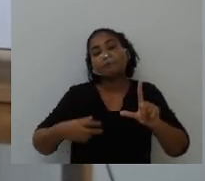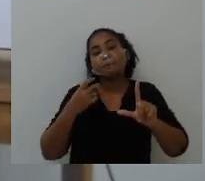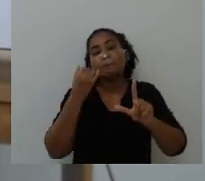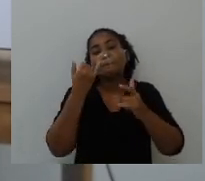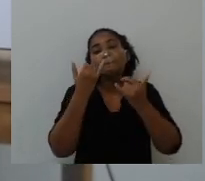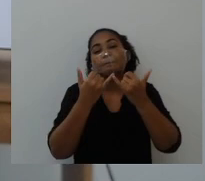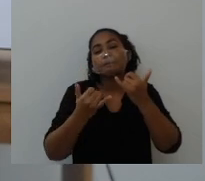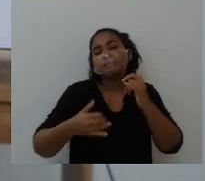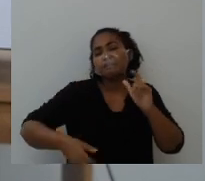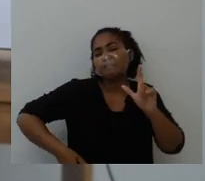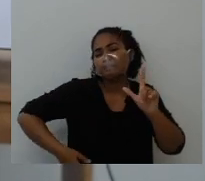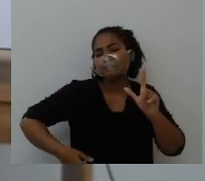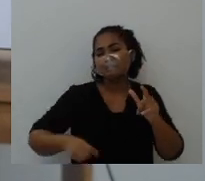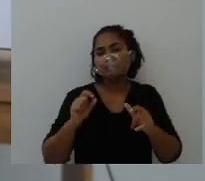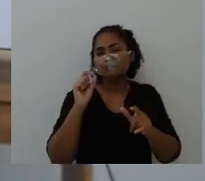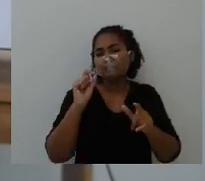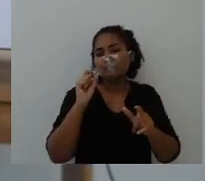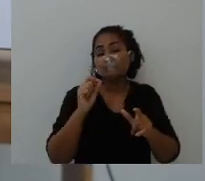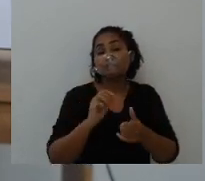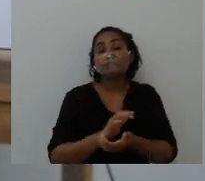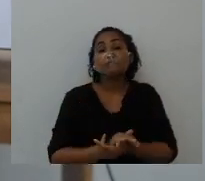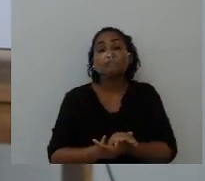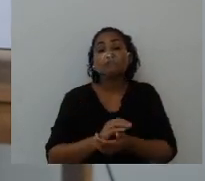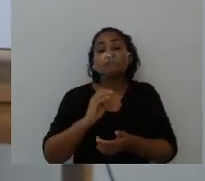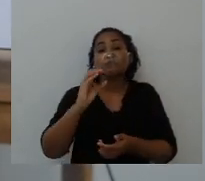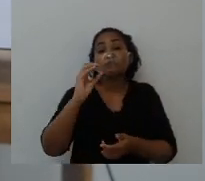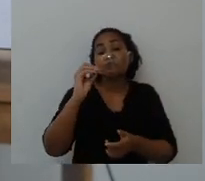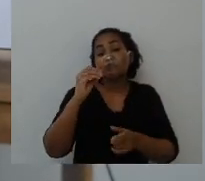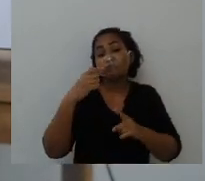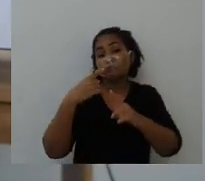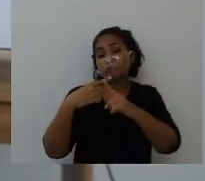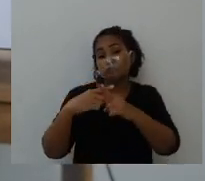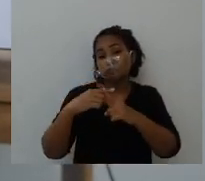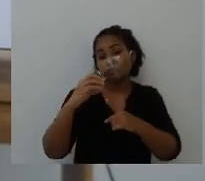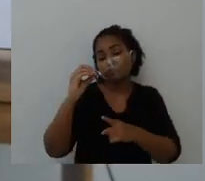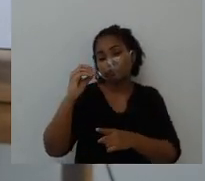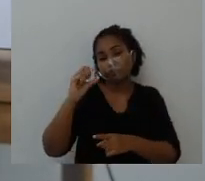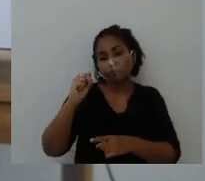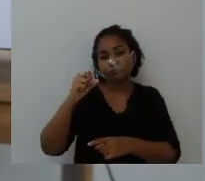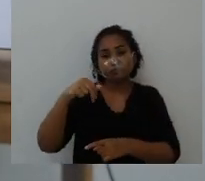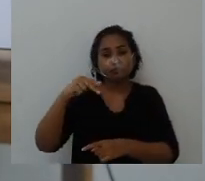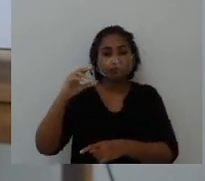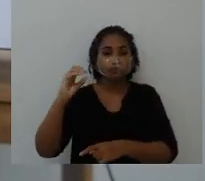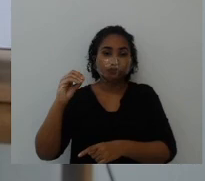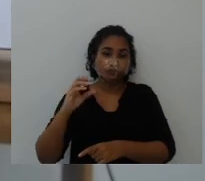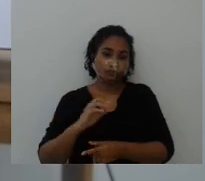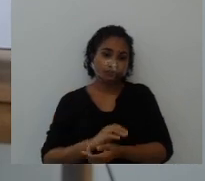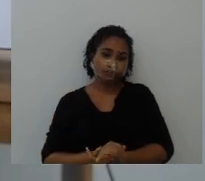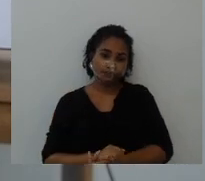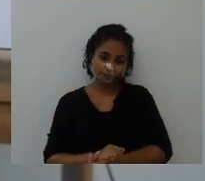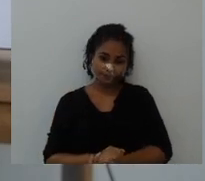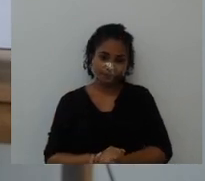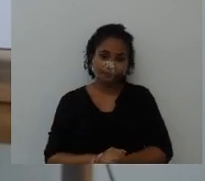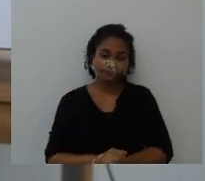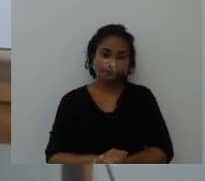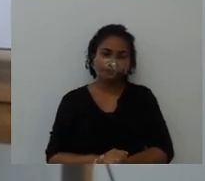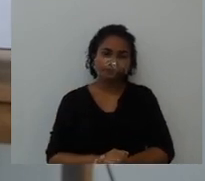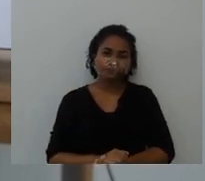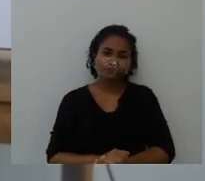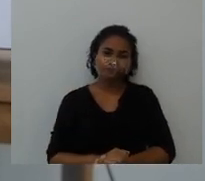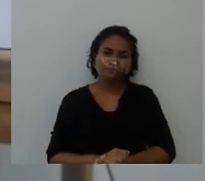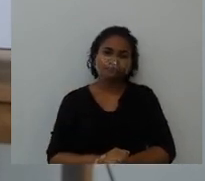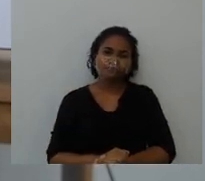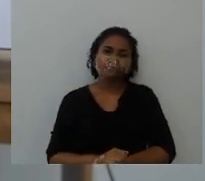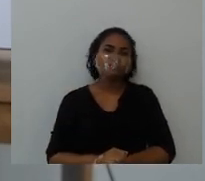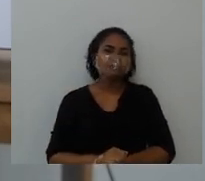se coçar, o que é que isso tem a ver? Tem a ver que você vai multiplicar por uma função trigonométrica chamada cosseno. Olha aí, para